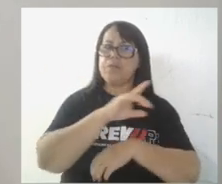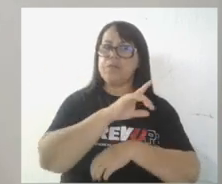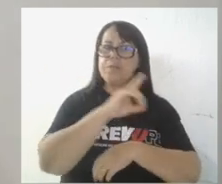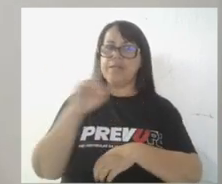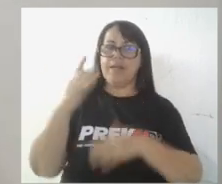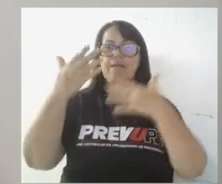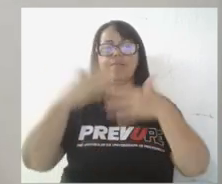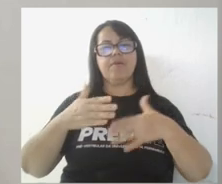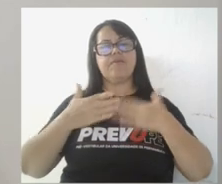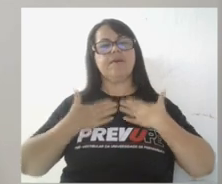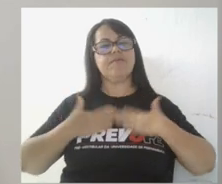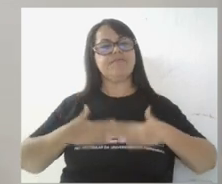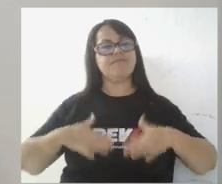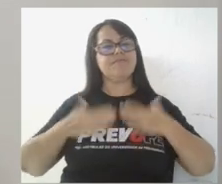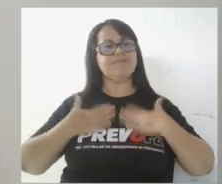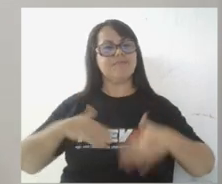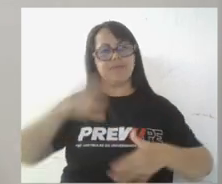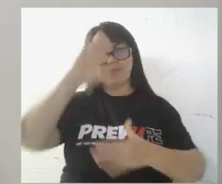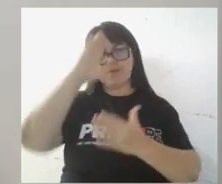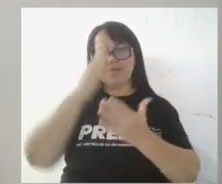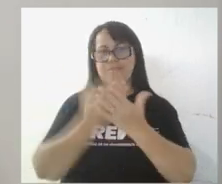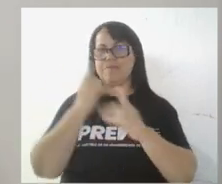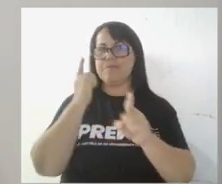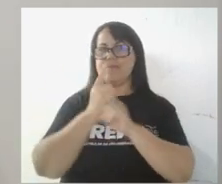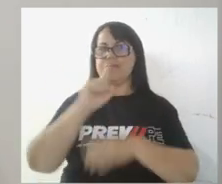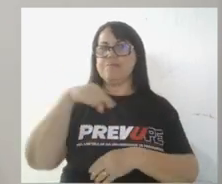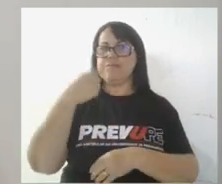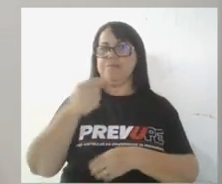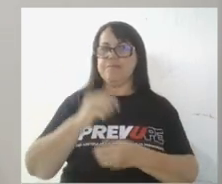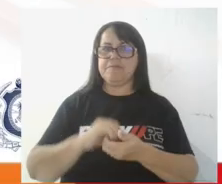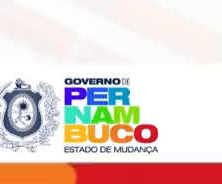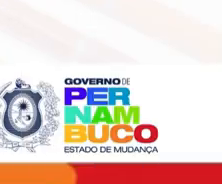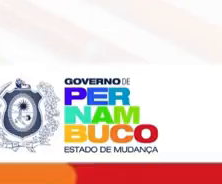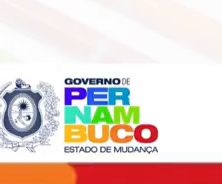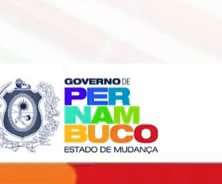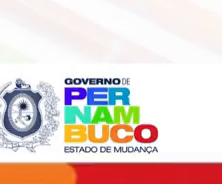praticando e no dia da prova, vá com calma e confiança. Até a próxima!